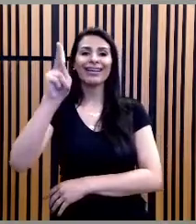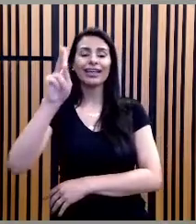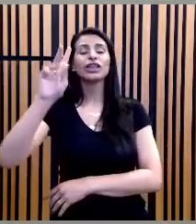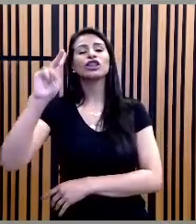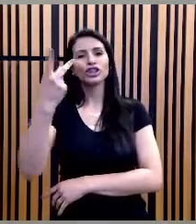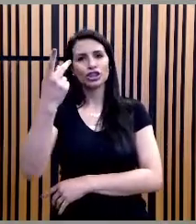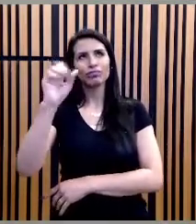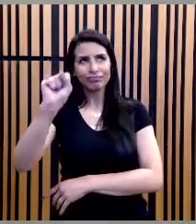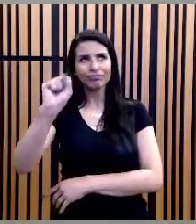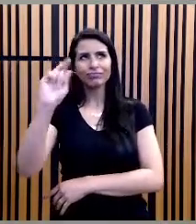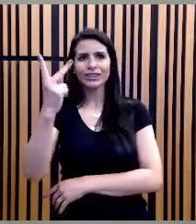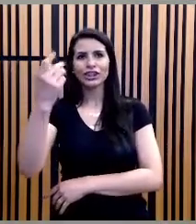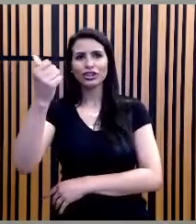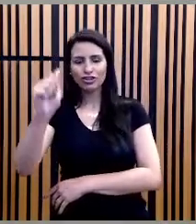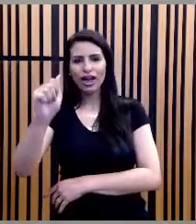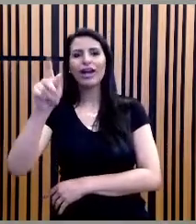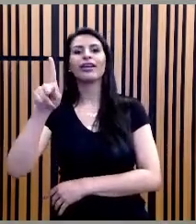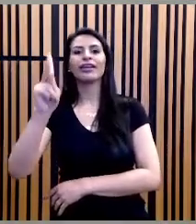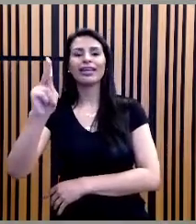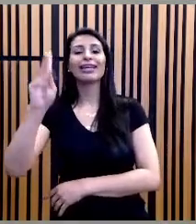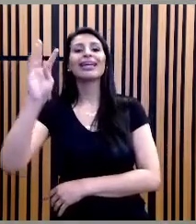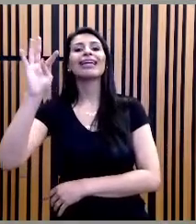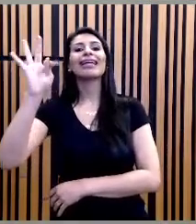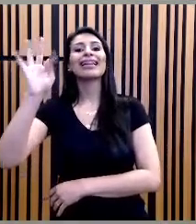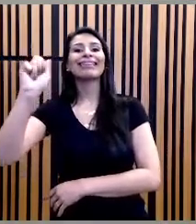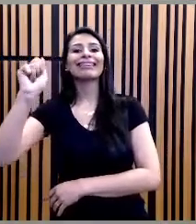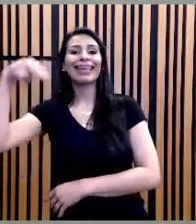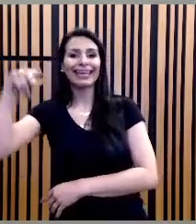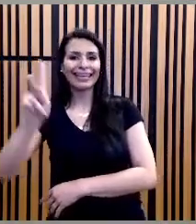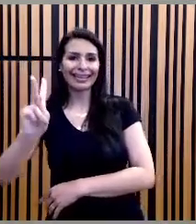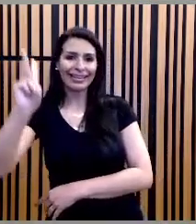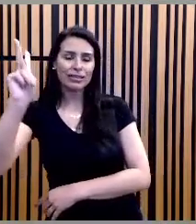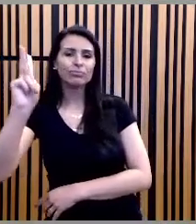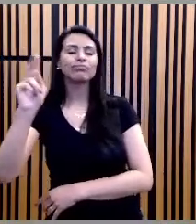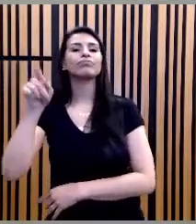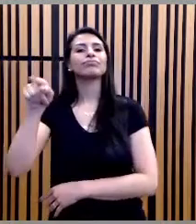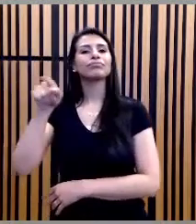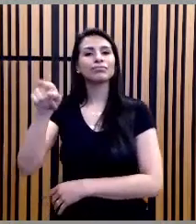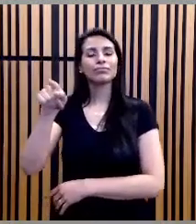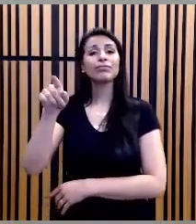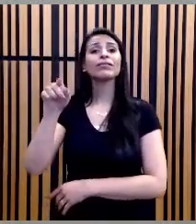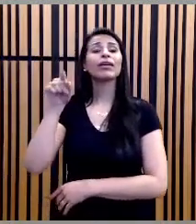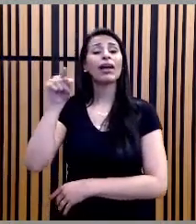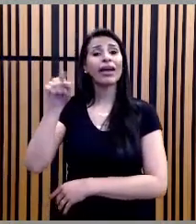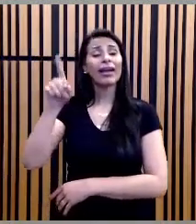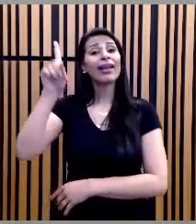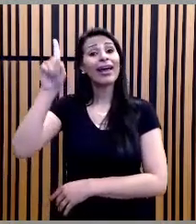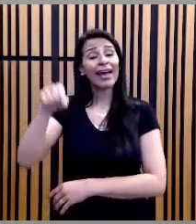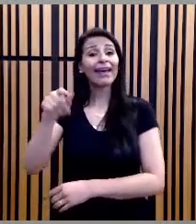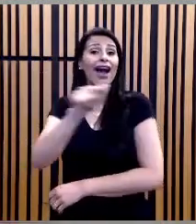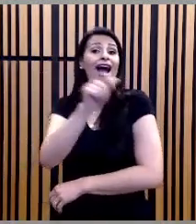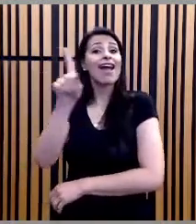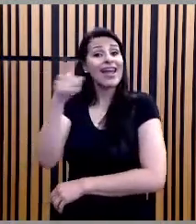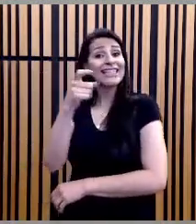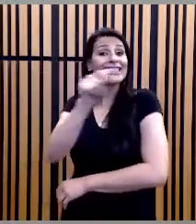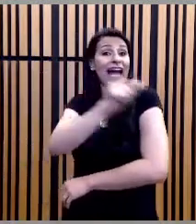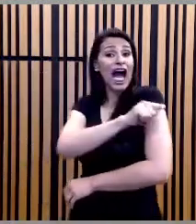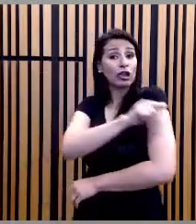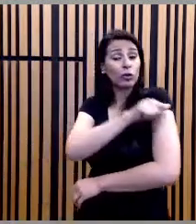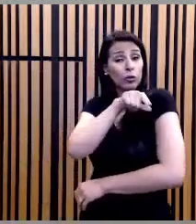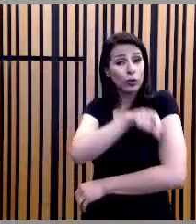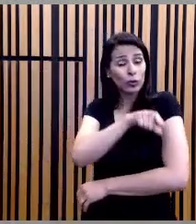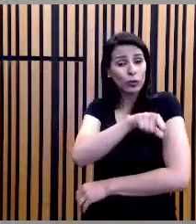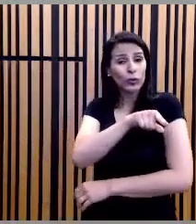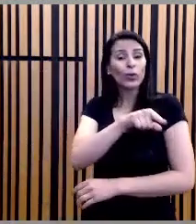nesse sentido. Pessoal, o dono da Supercooler, o Ricardo, era aluno de administração da Unisinos. E o projeto